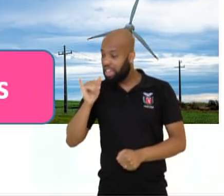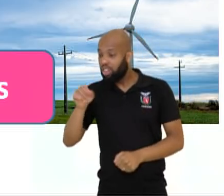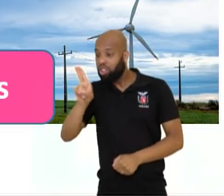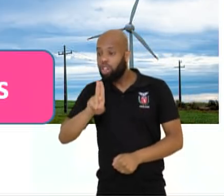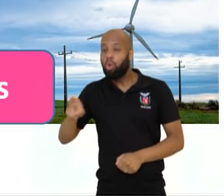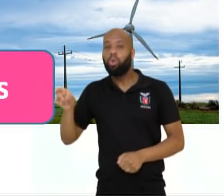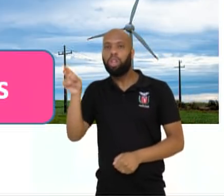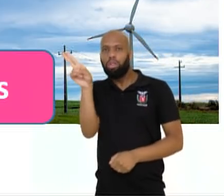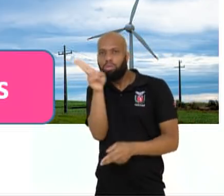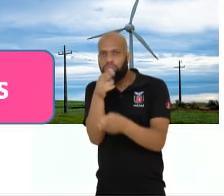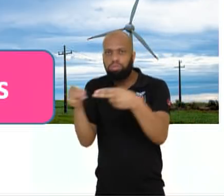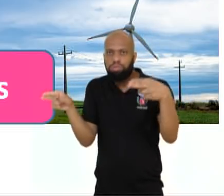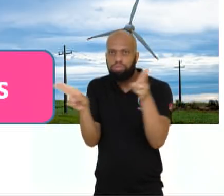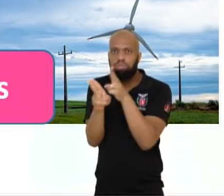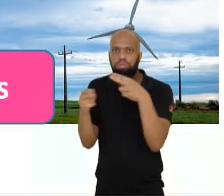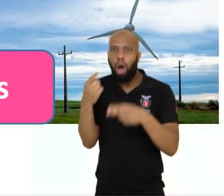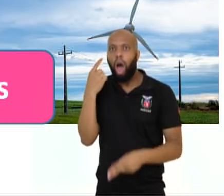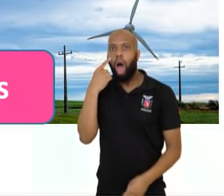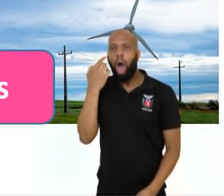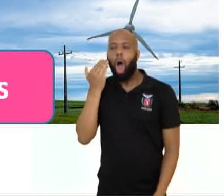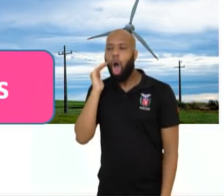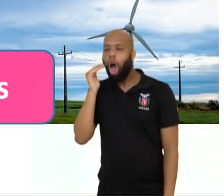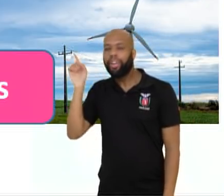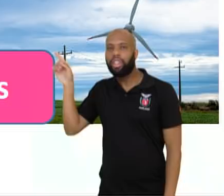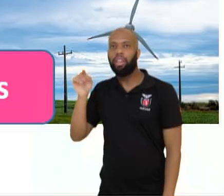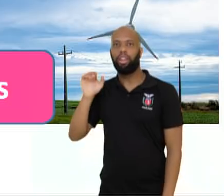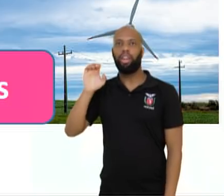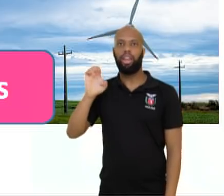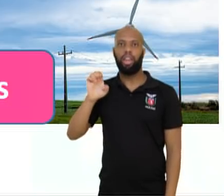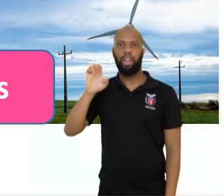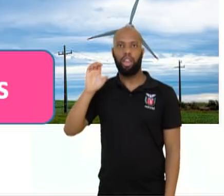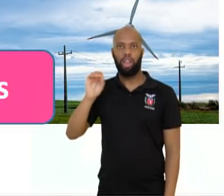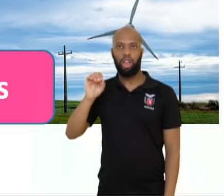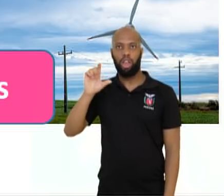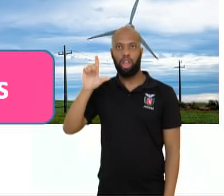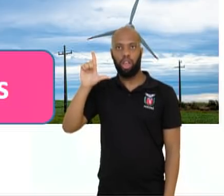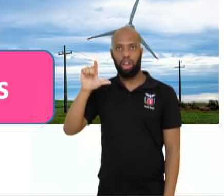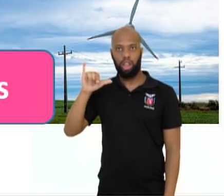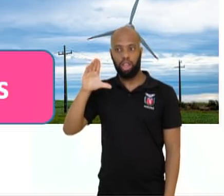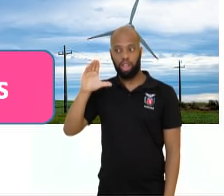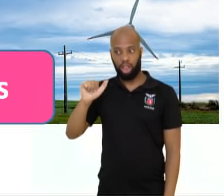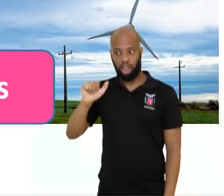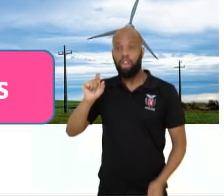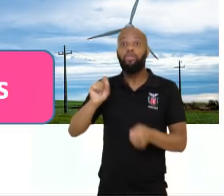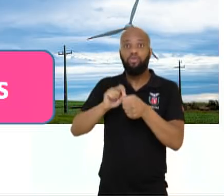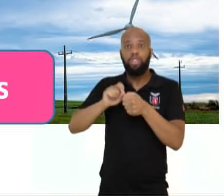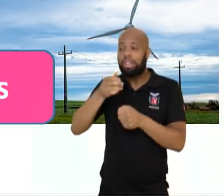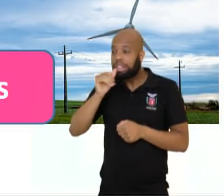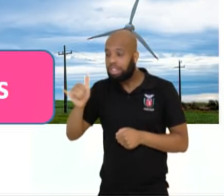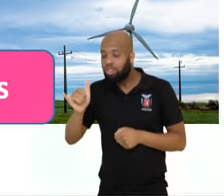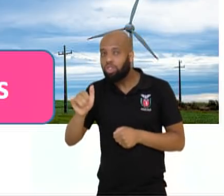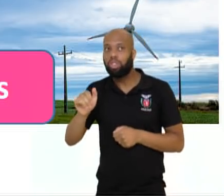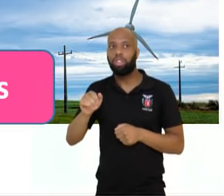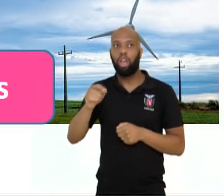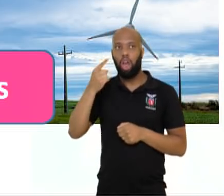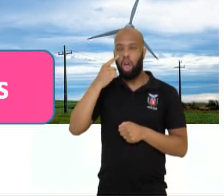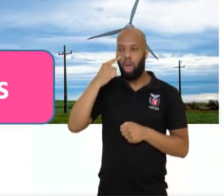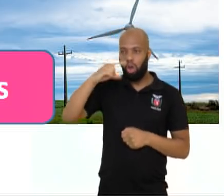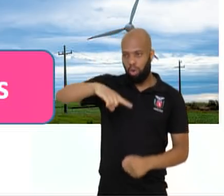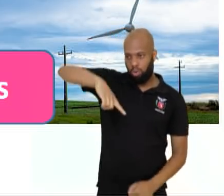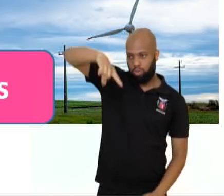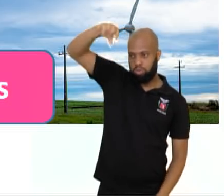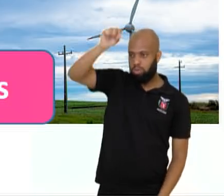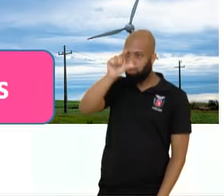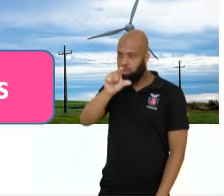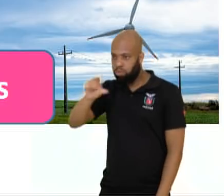quanto o outro, eles se utilizam do vento para produzir a energia deles, para, né, resultar no trabalho que eles querem. Primeiro